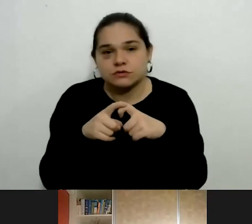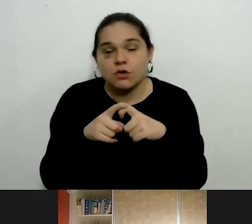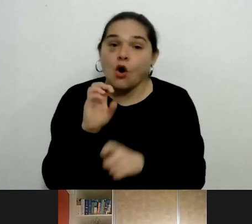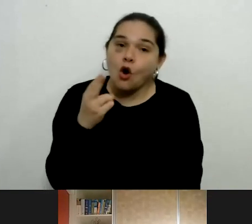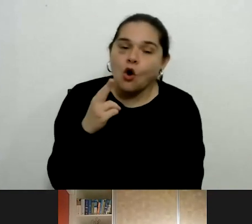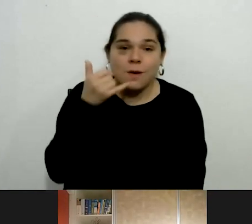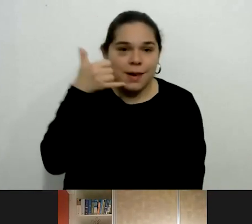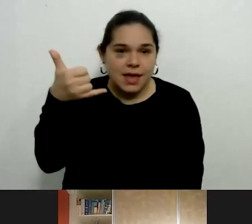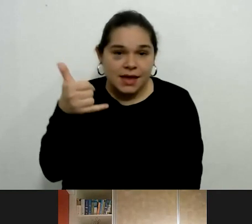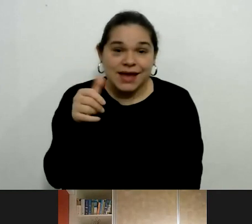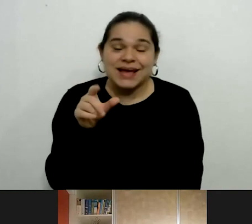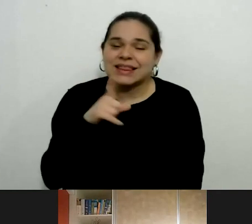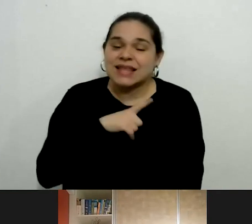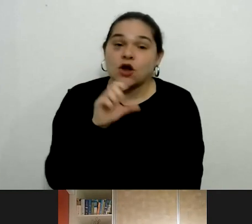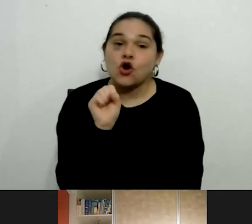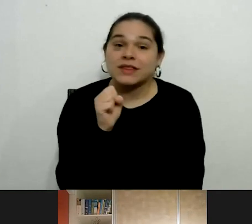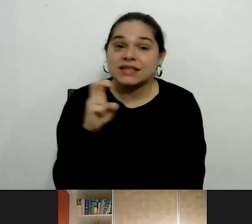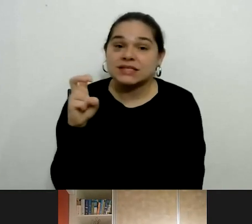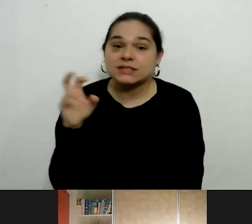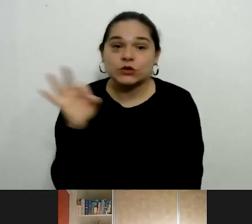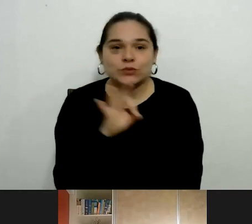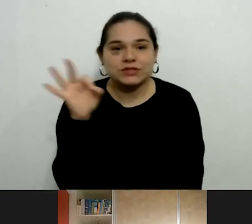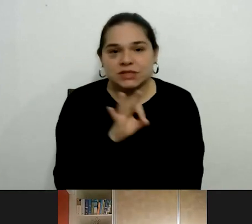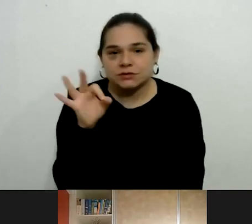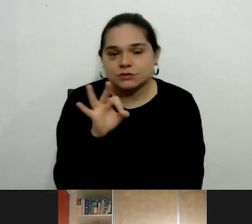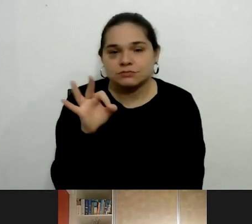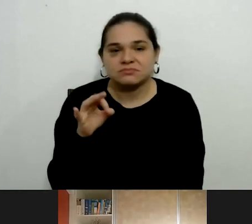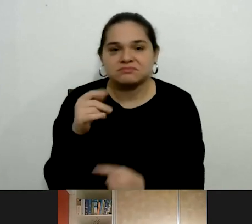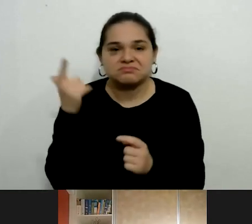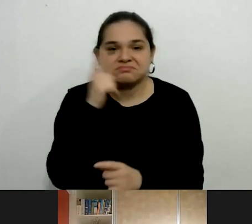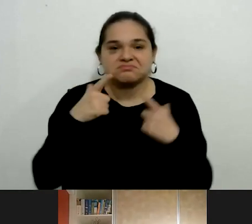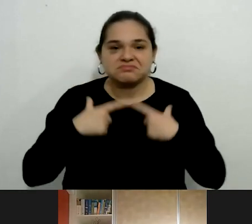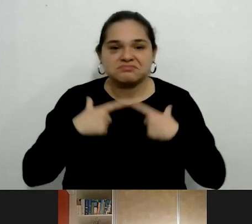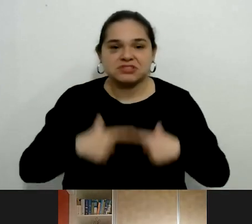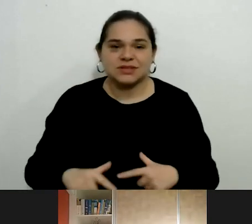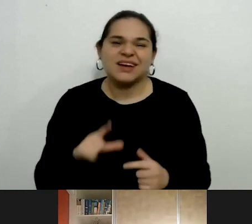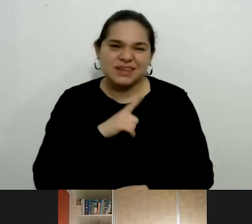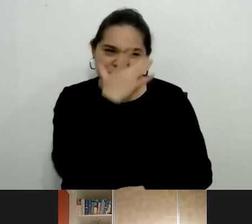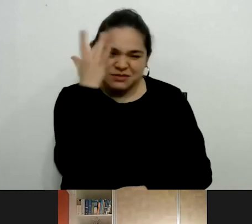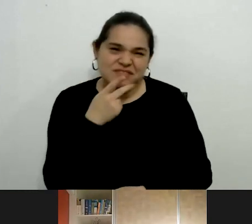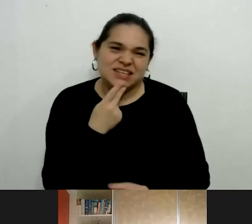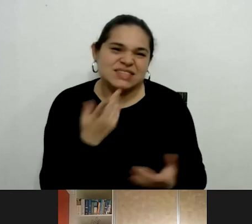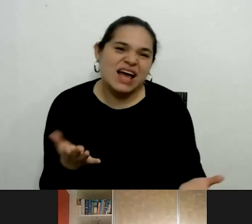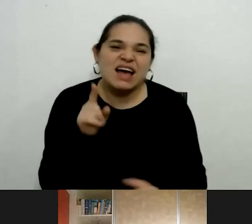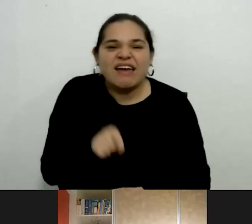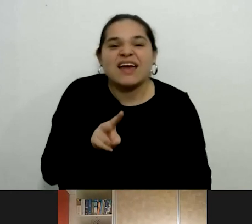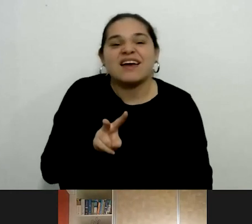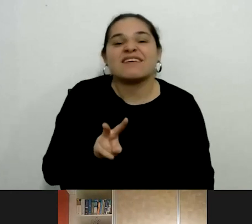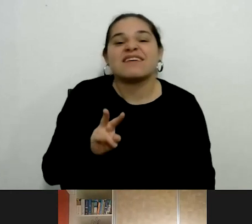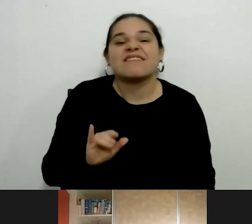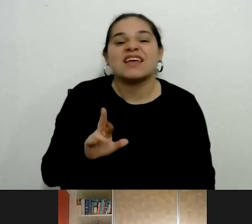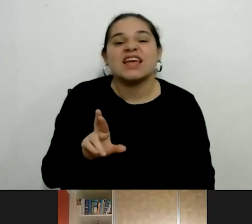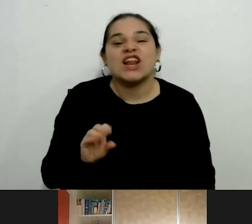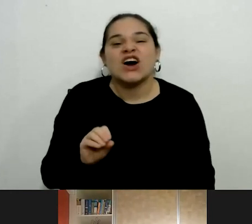assim, ah, eu vou levar ele lá, vai chegar lá, só vão dar remédio para dor de cabeça, não sei o que, e é virosa. Quem aqui nunca fez esse